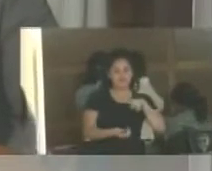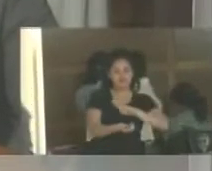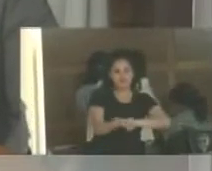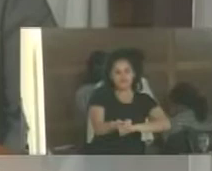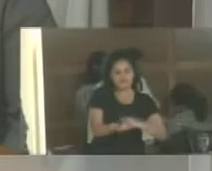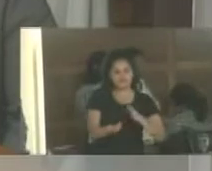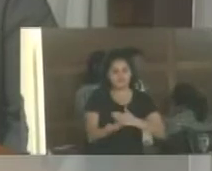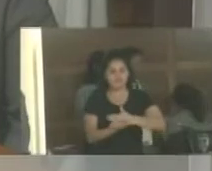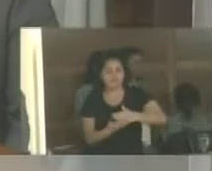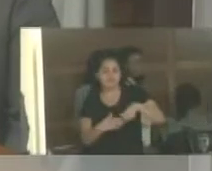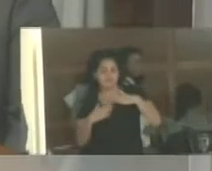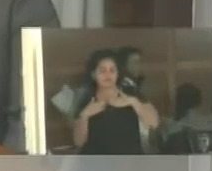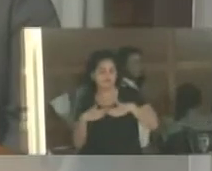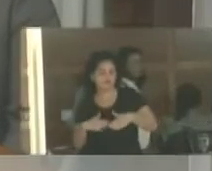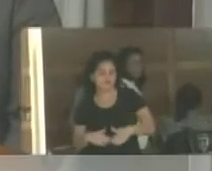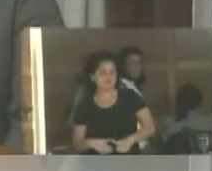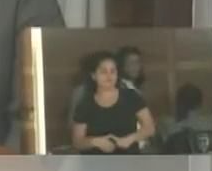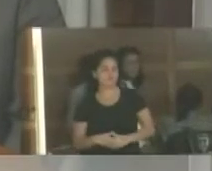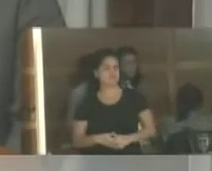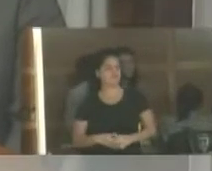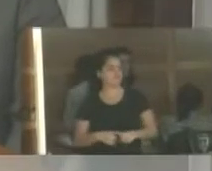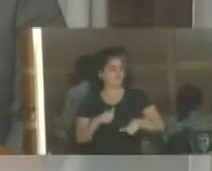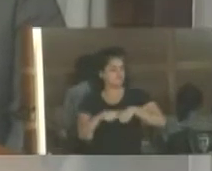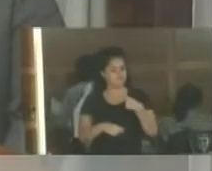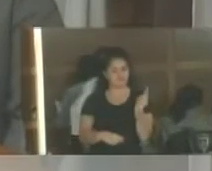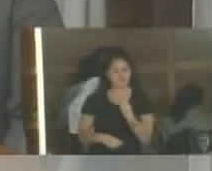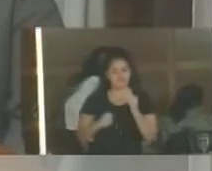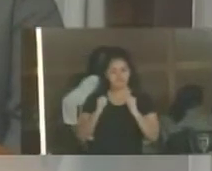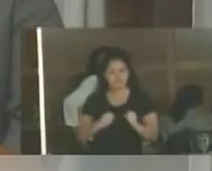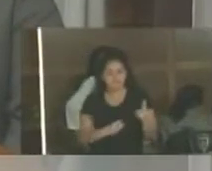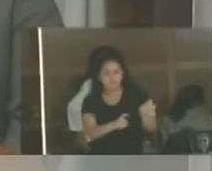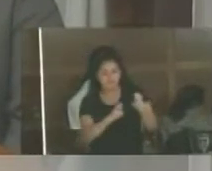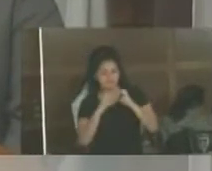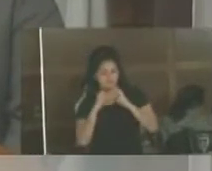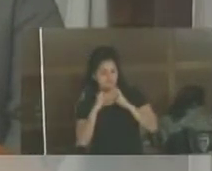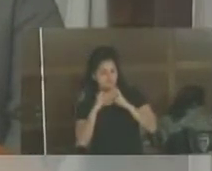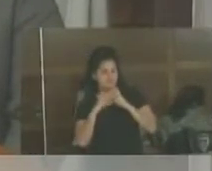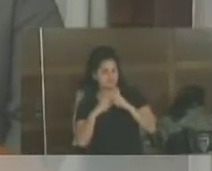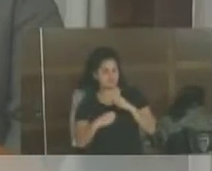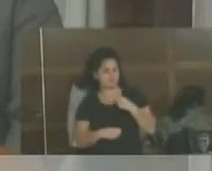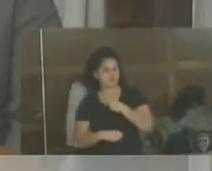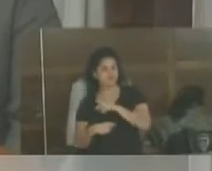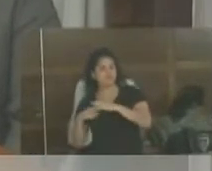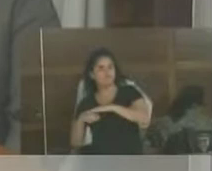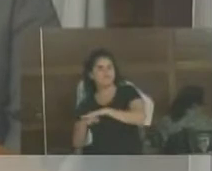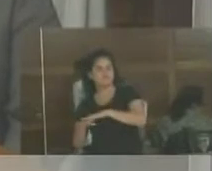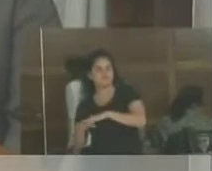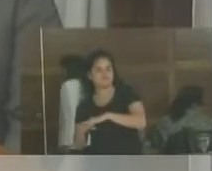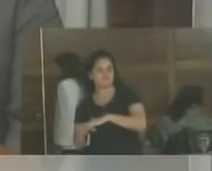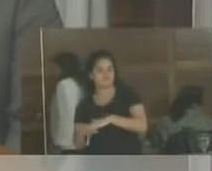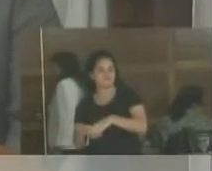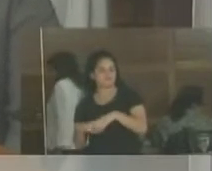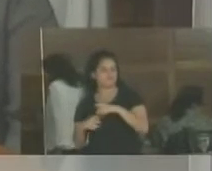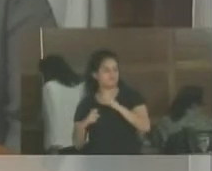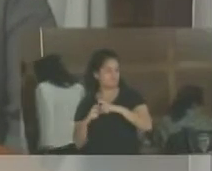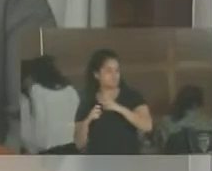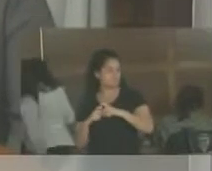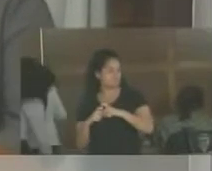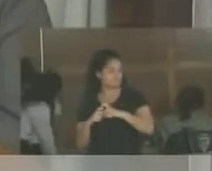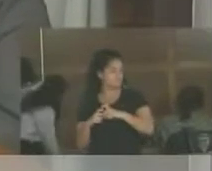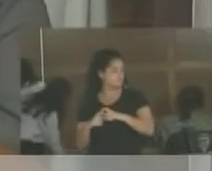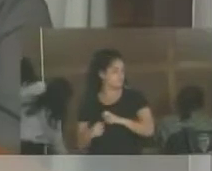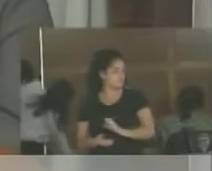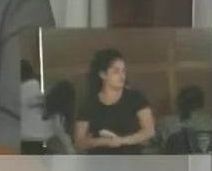são alterações que a gente pode identificar e levar para um profissional que esteja habilitado. Abuso